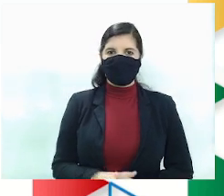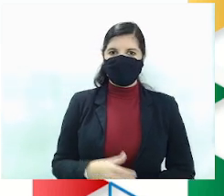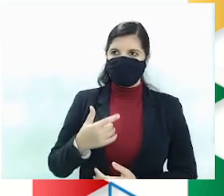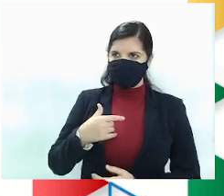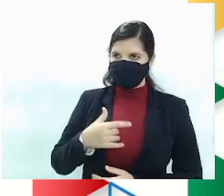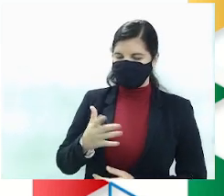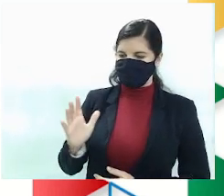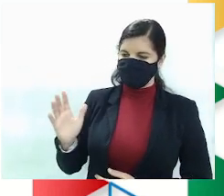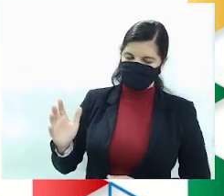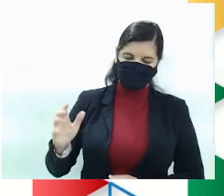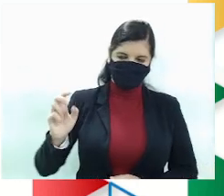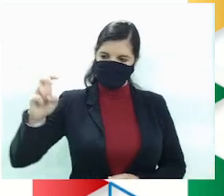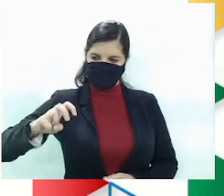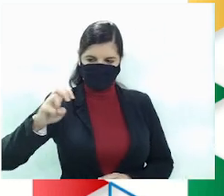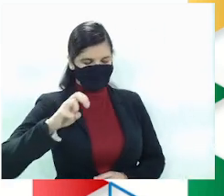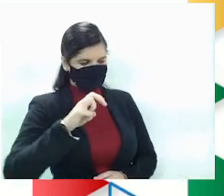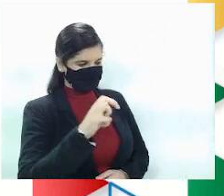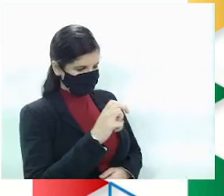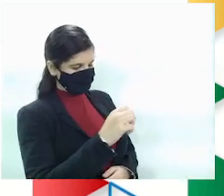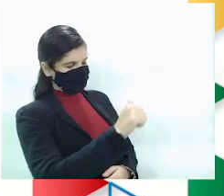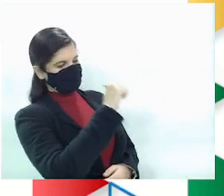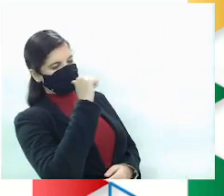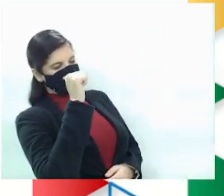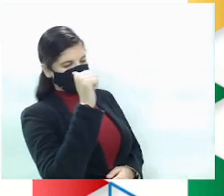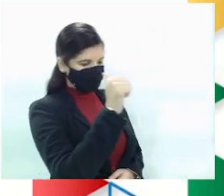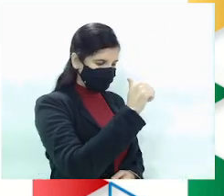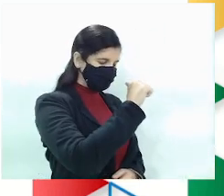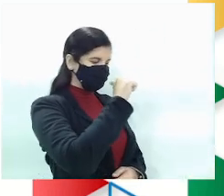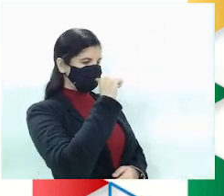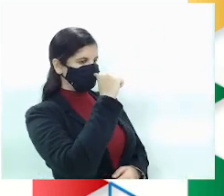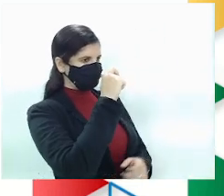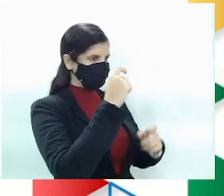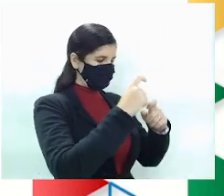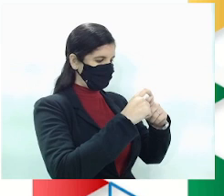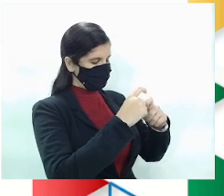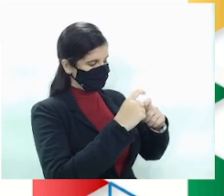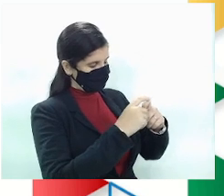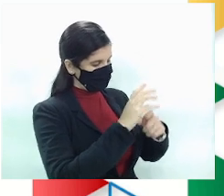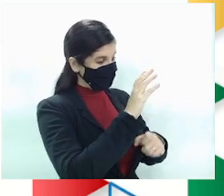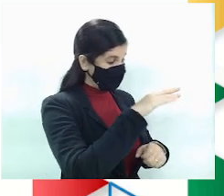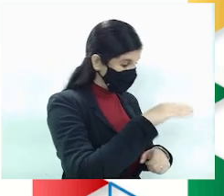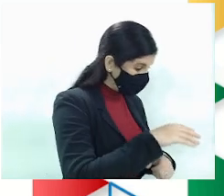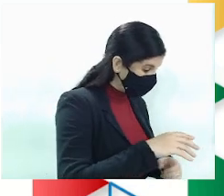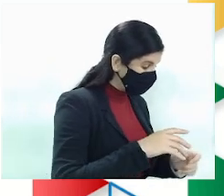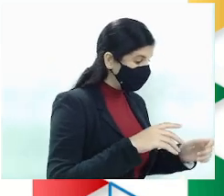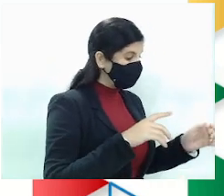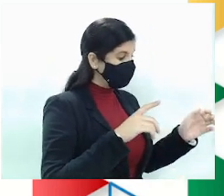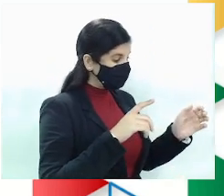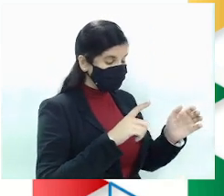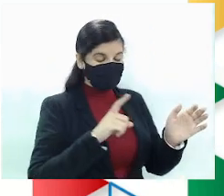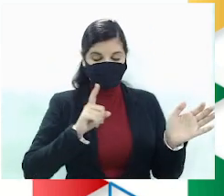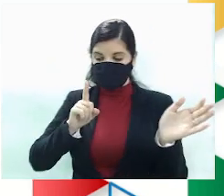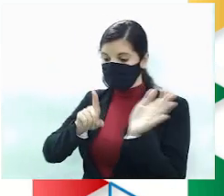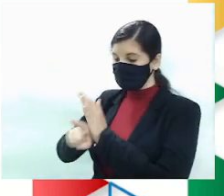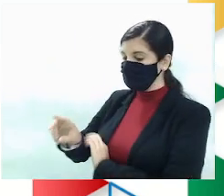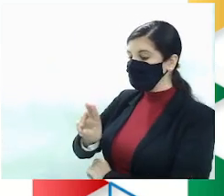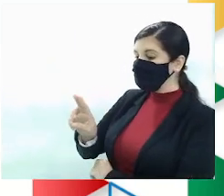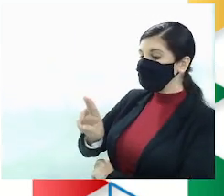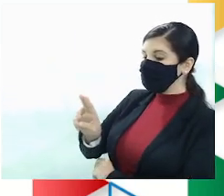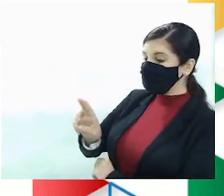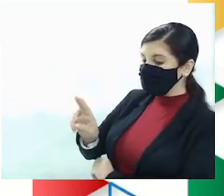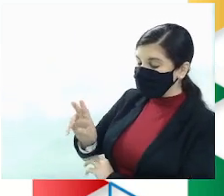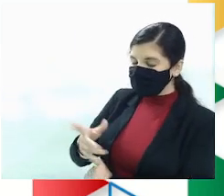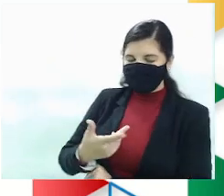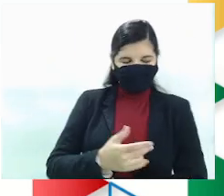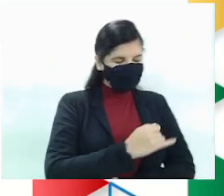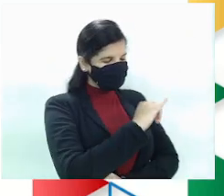ao médico, caindo de bêbado. Durante a consulta, vem as perguntas de praxe. Nome, Juvenal dos